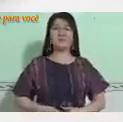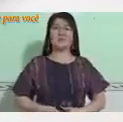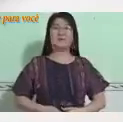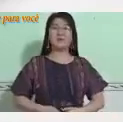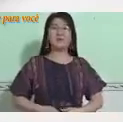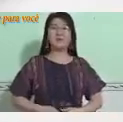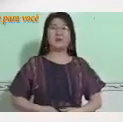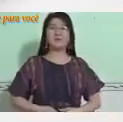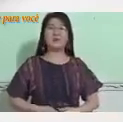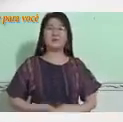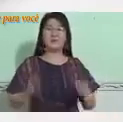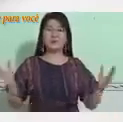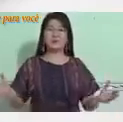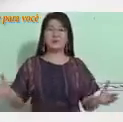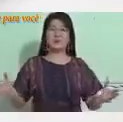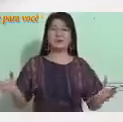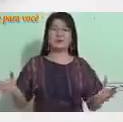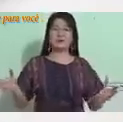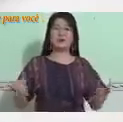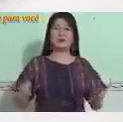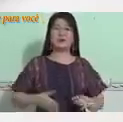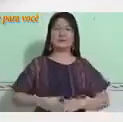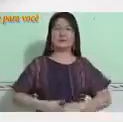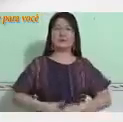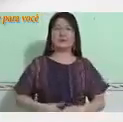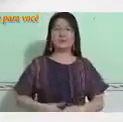Tratamentos estéticos especializados